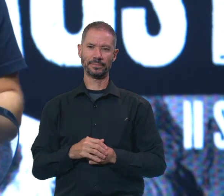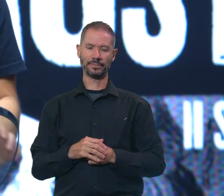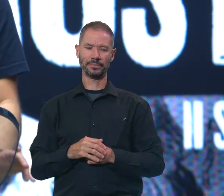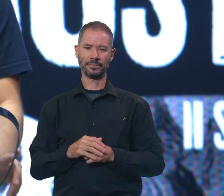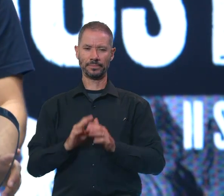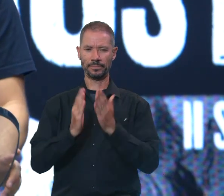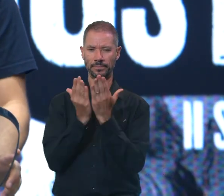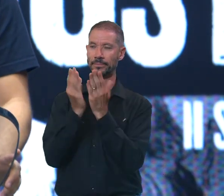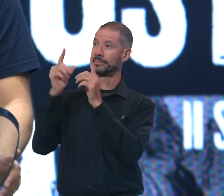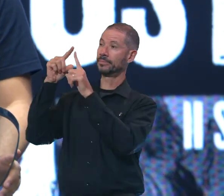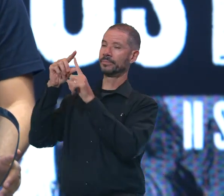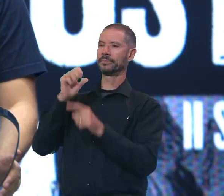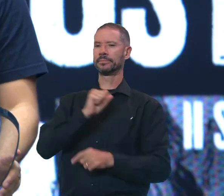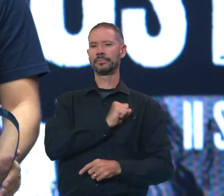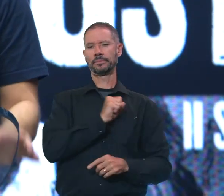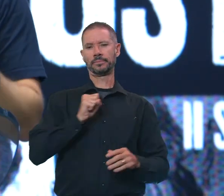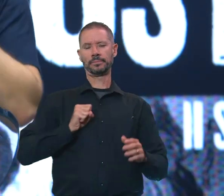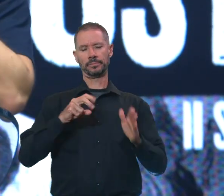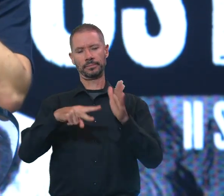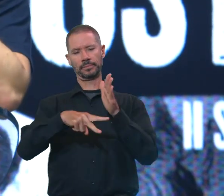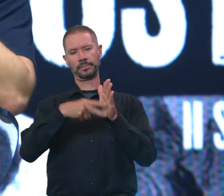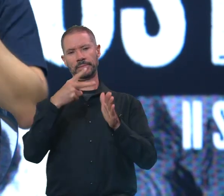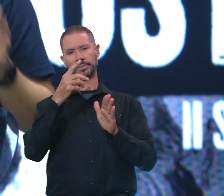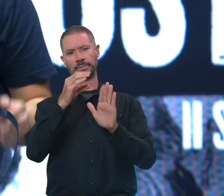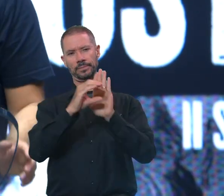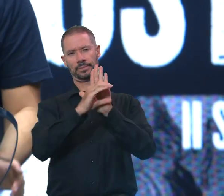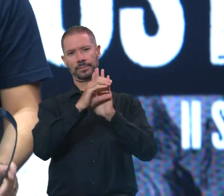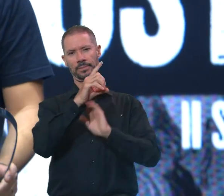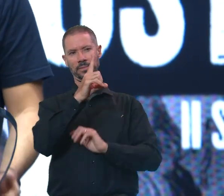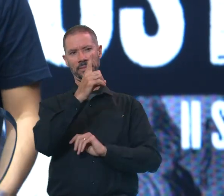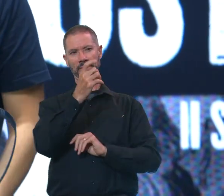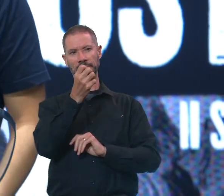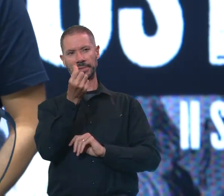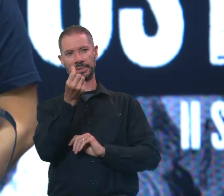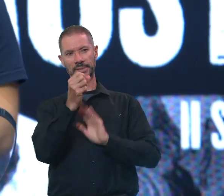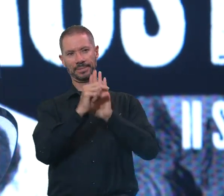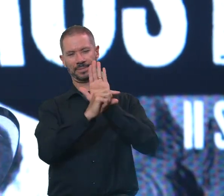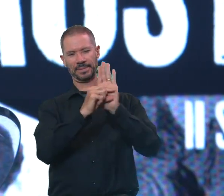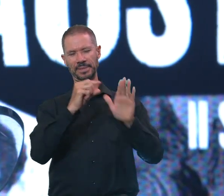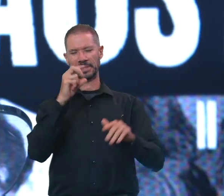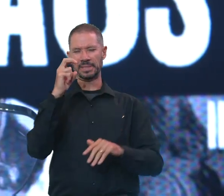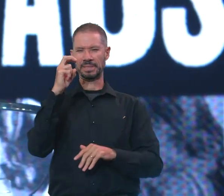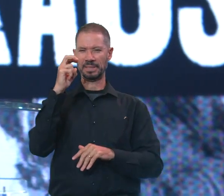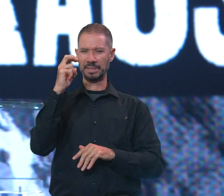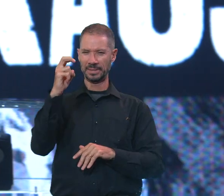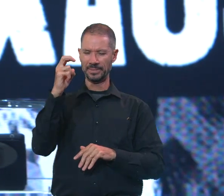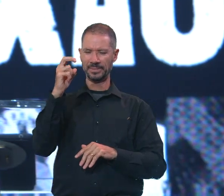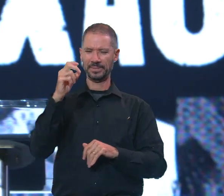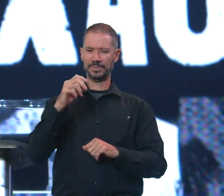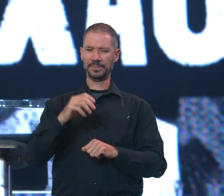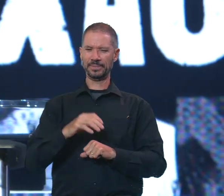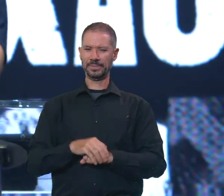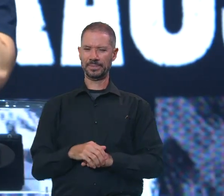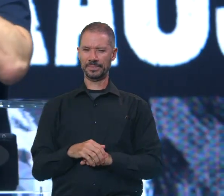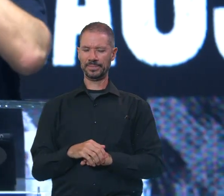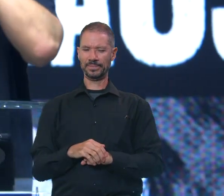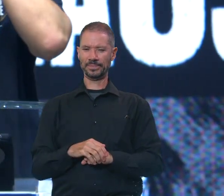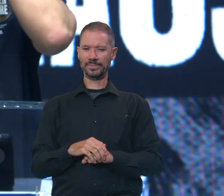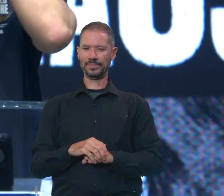Abra a tua Bíblia no livro de 2 Samuel, capítulo 16, a partir do versículo 5. Eu quero ler com você a palavra de Deus nesse texto.